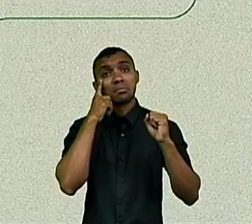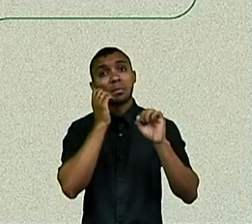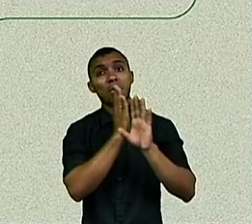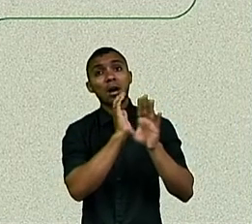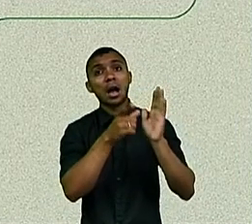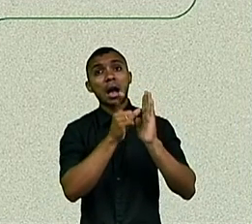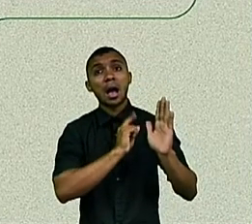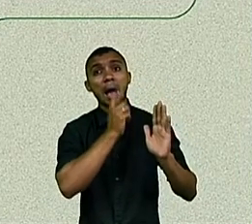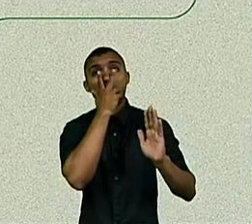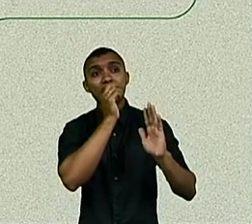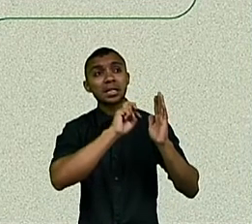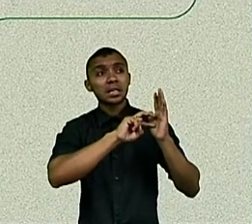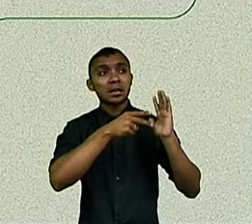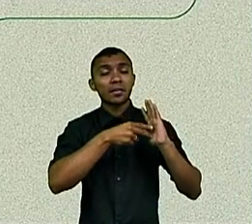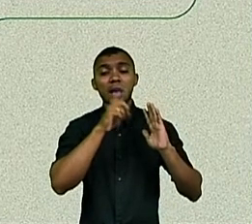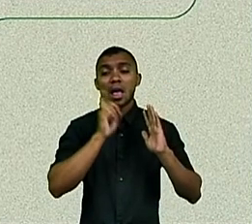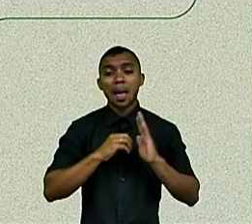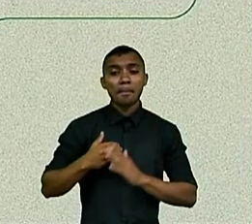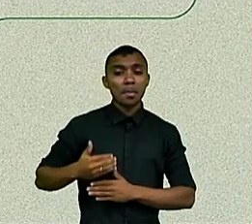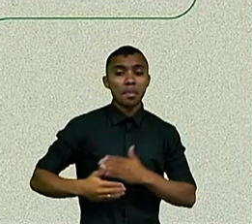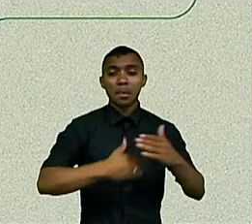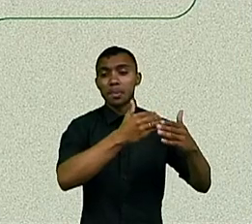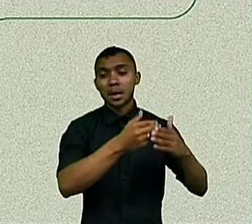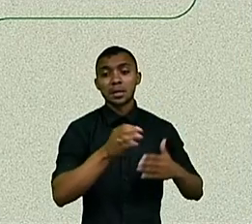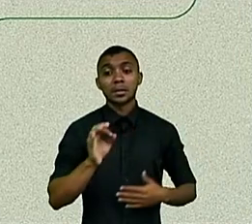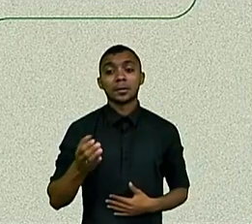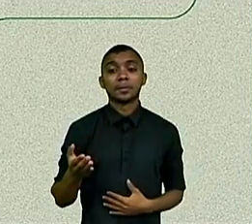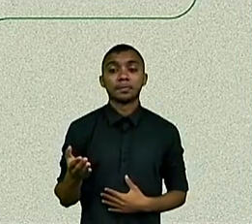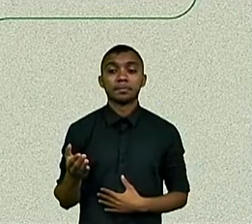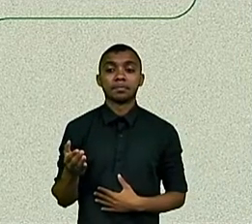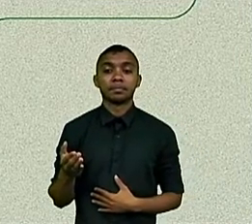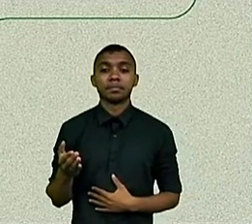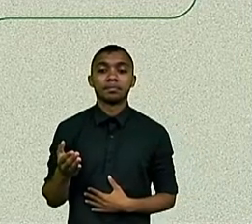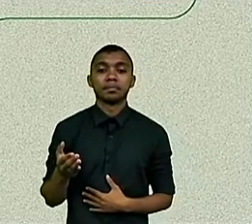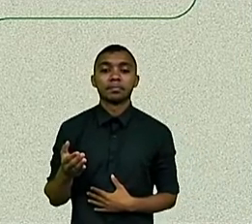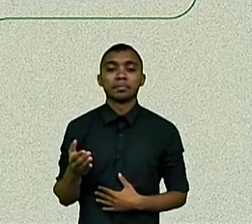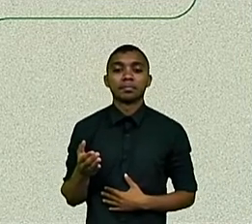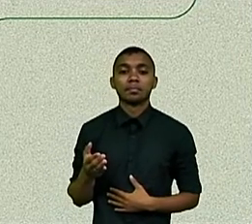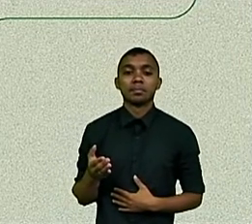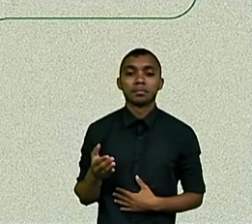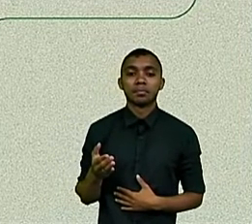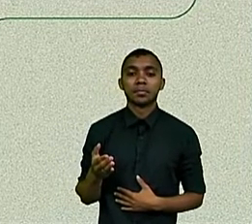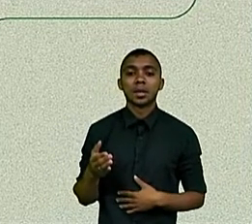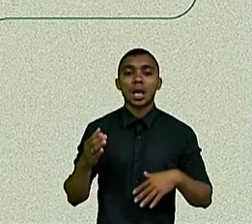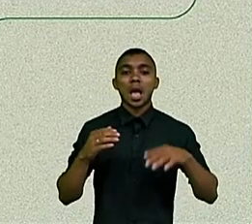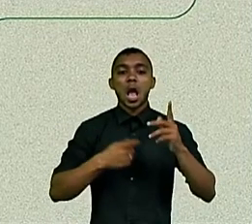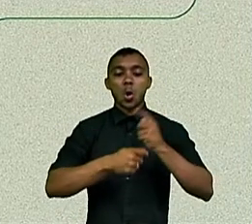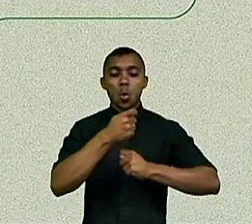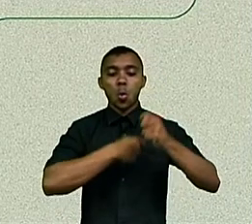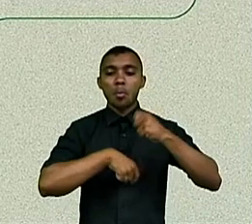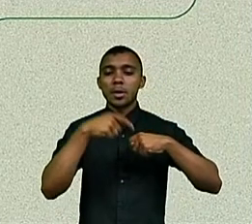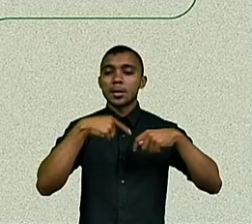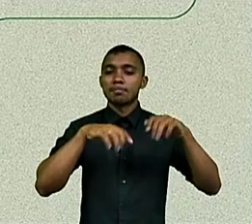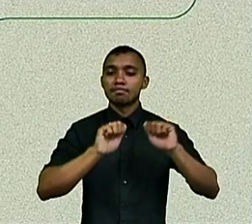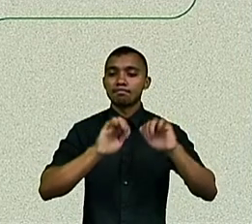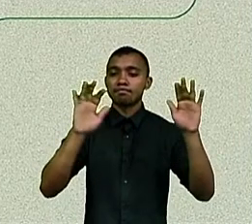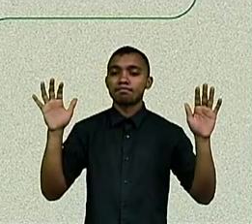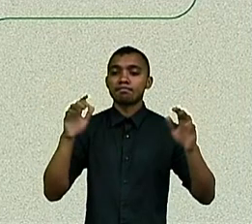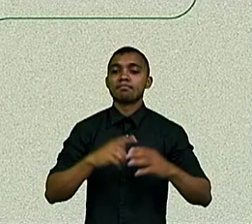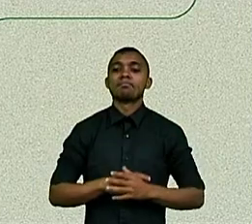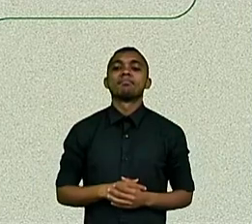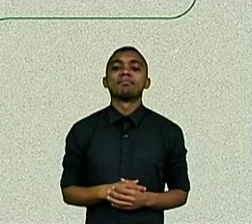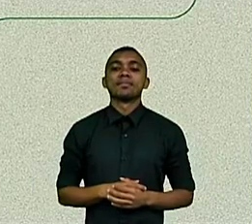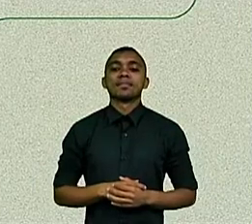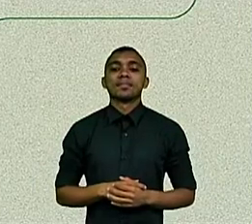alteração dos processos de produção a concretização da economia de mercado e a